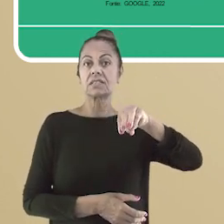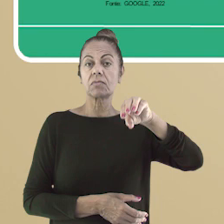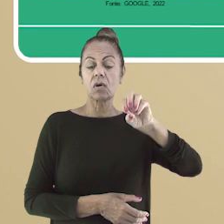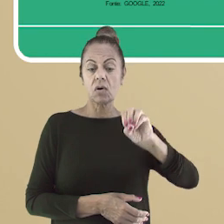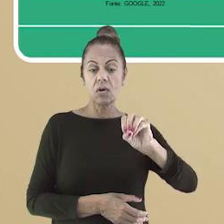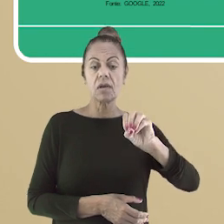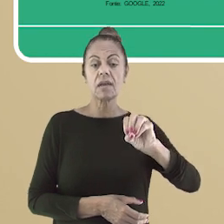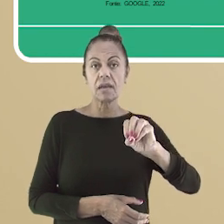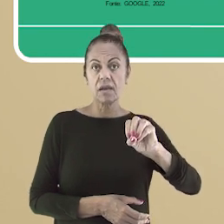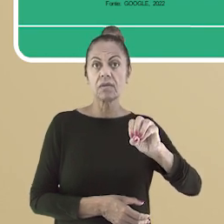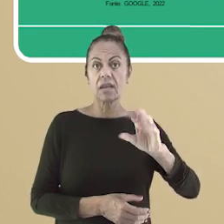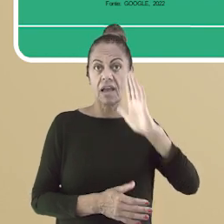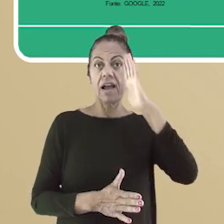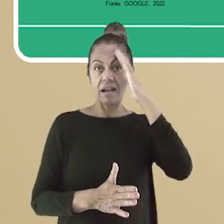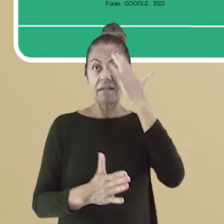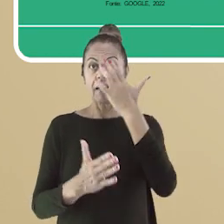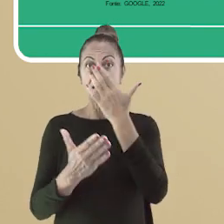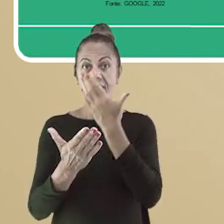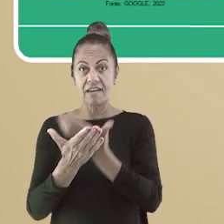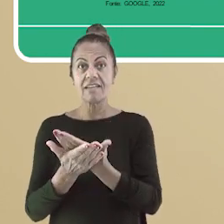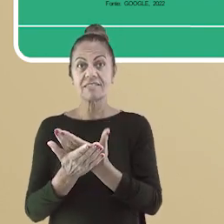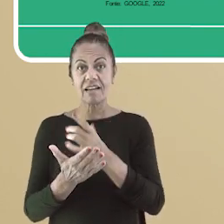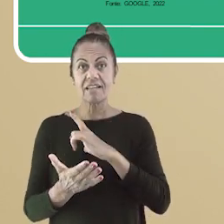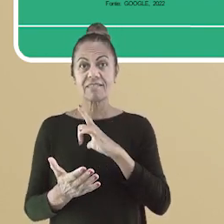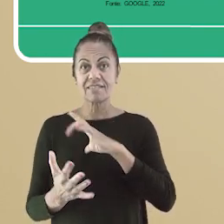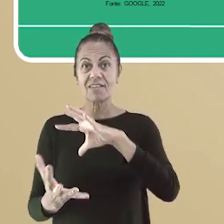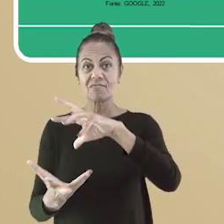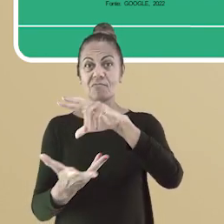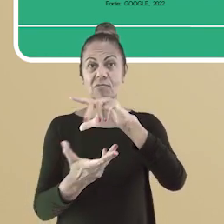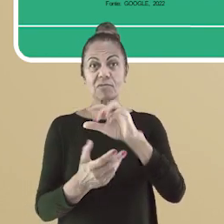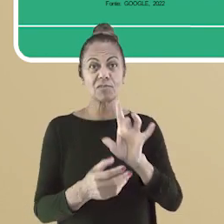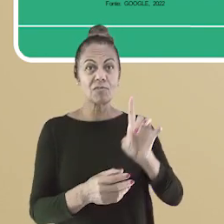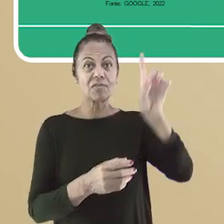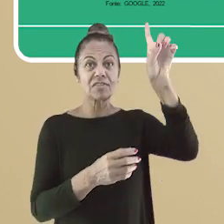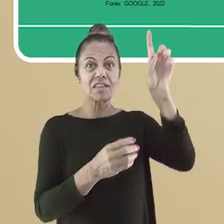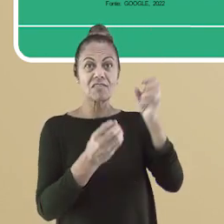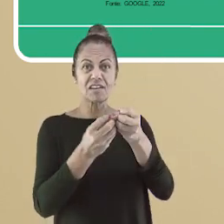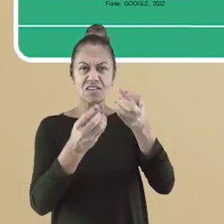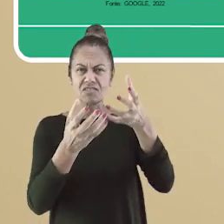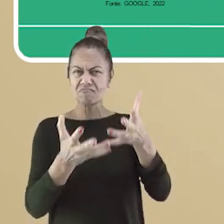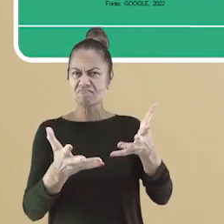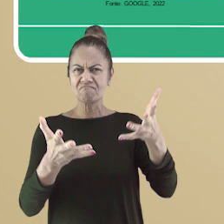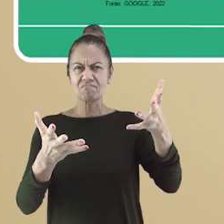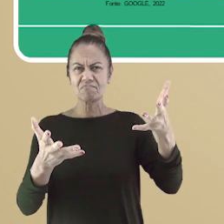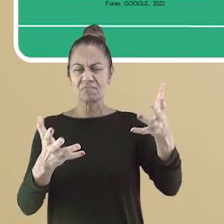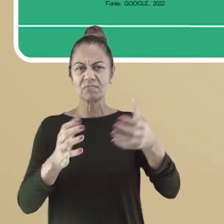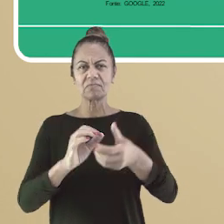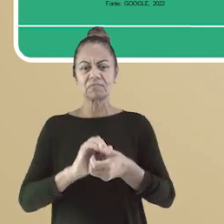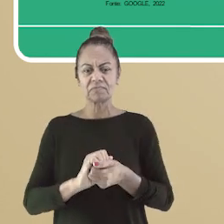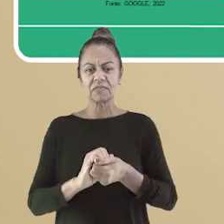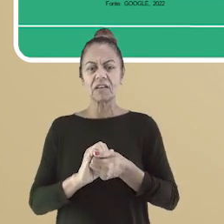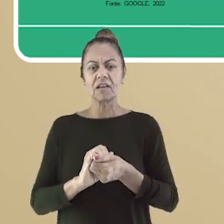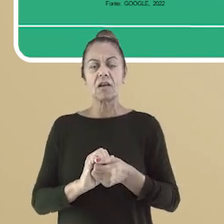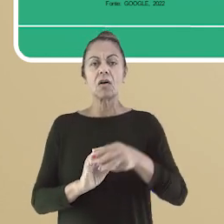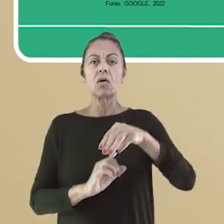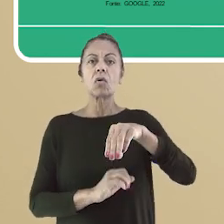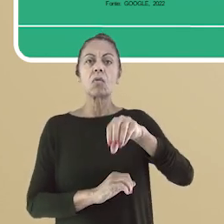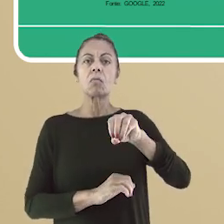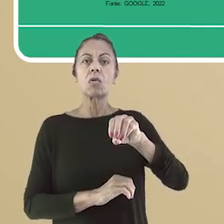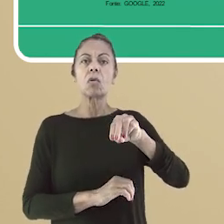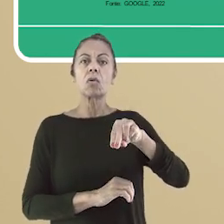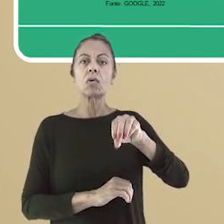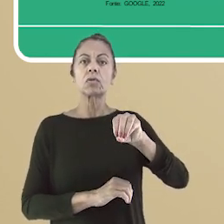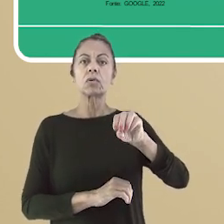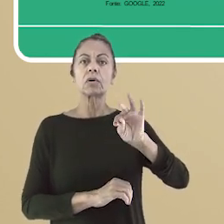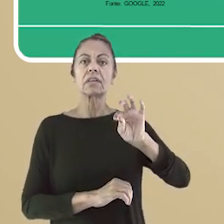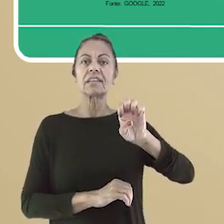o teísmo, não confunda com ateísmo, teísmo, que é a crença de que há um mundo espiritual e um Deus criador de todos e de todas